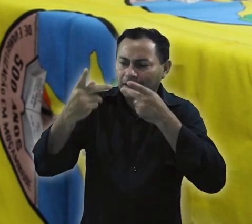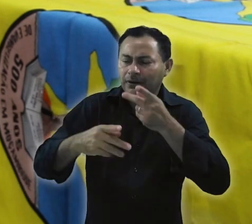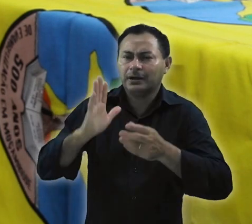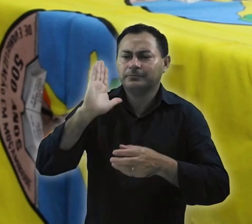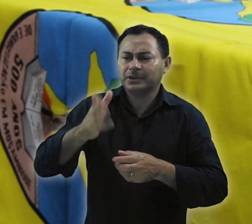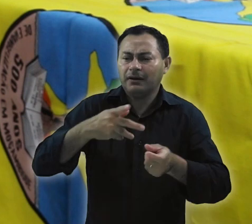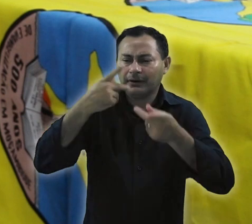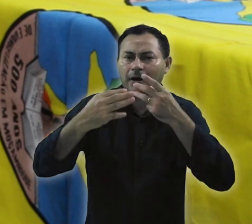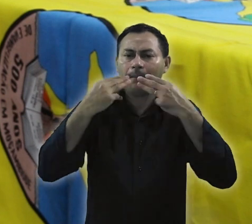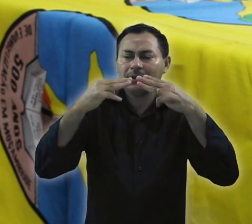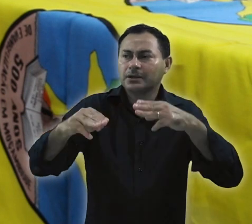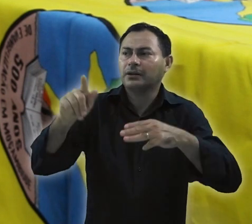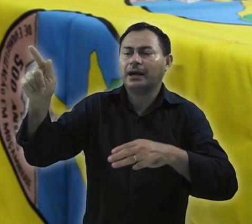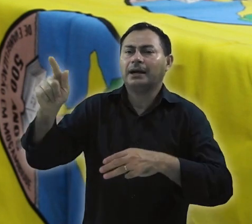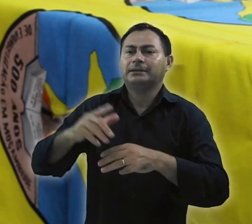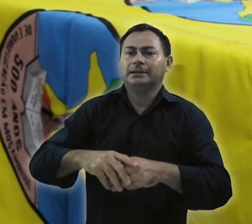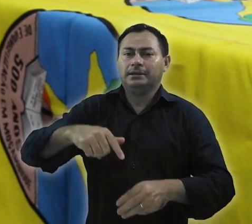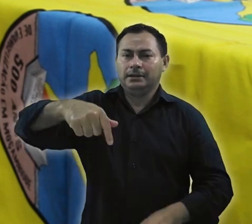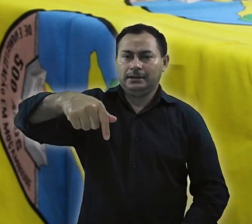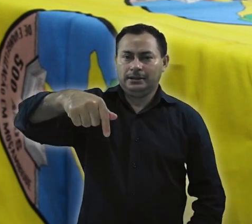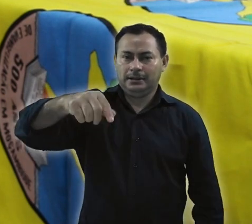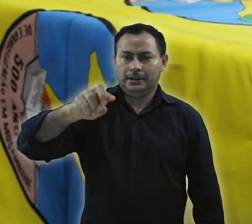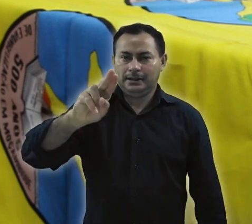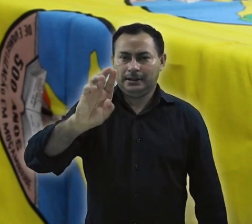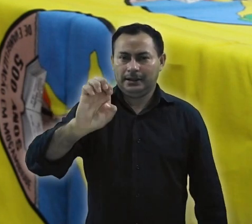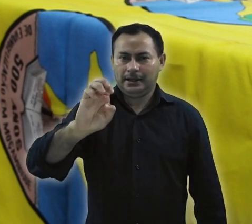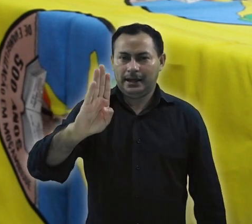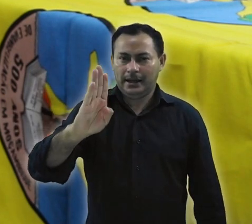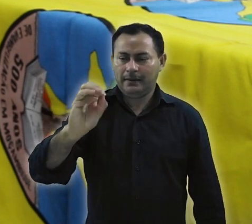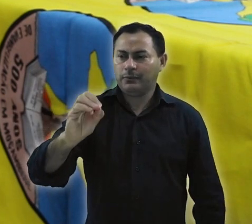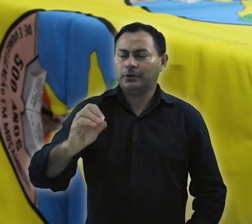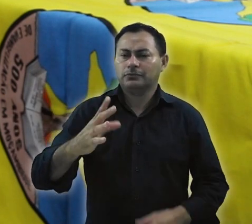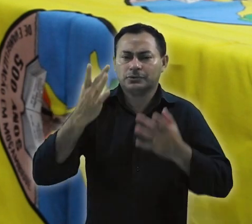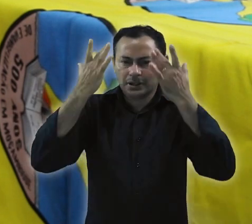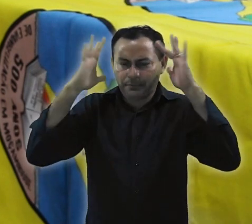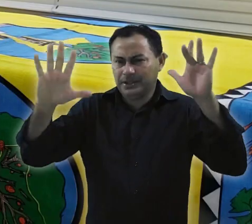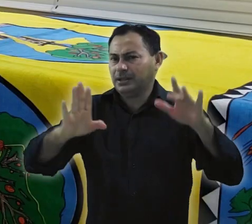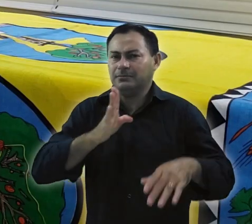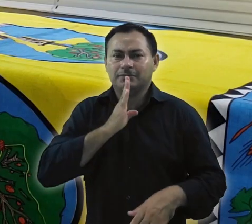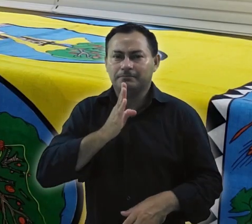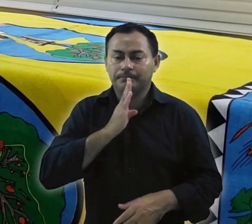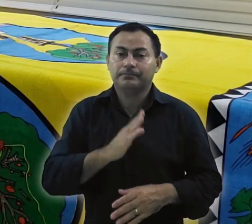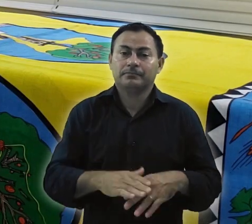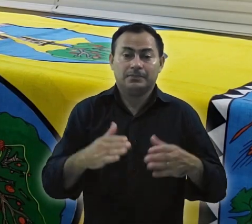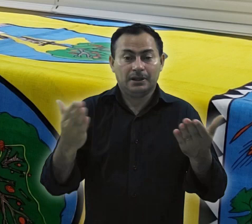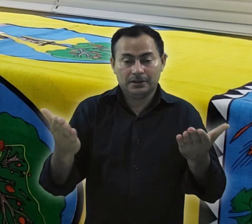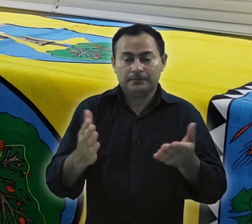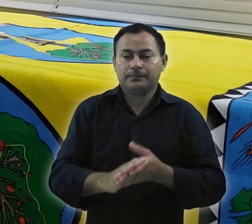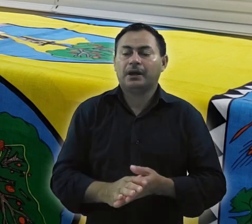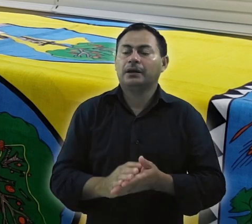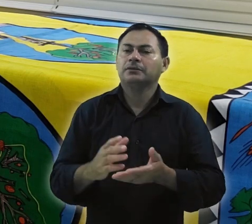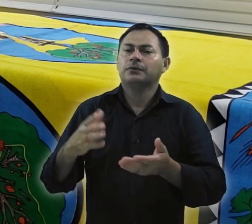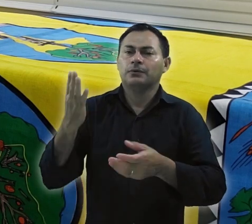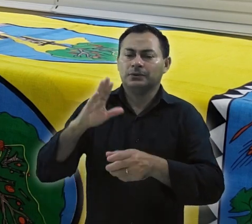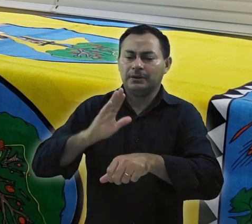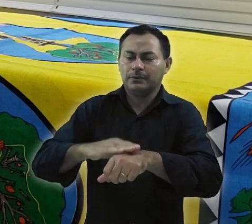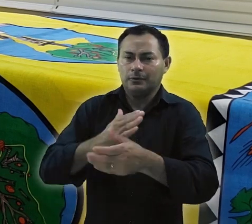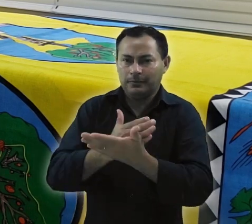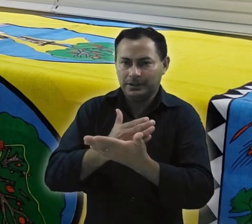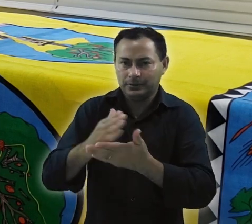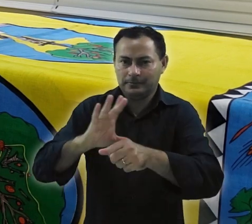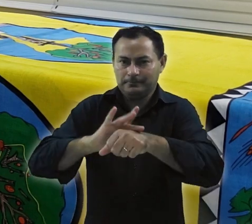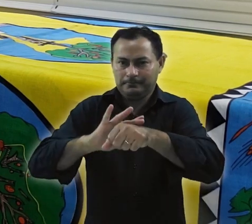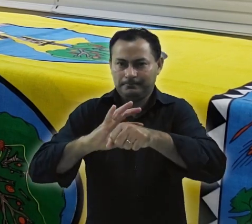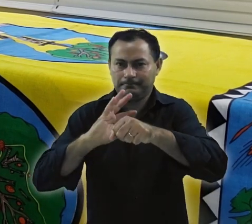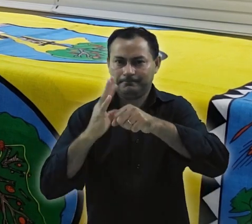Ele falou assim, ah, já falou da missão em Quebo, eu não conhecia, não sabia. E assim foi. Daí veio a pandemia,